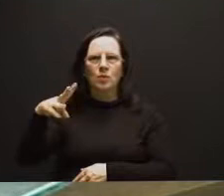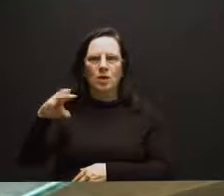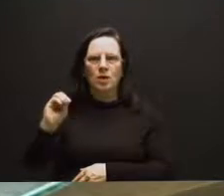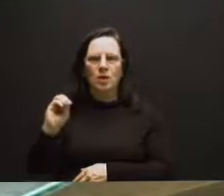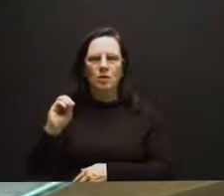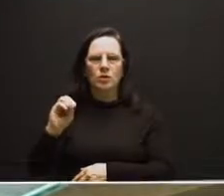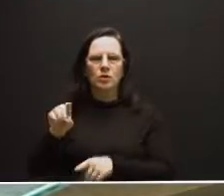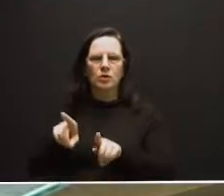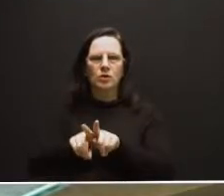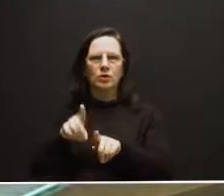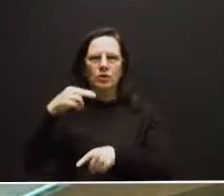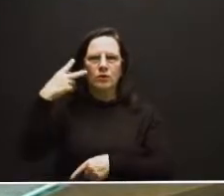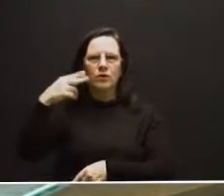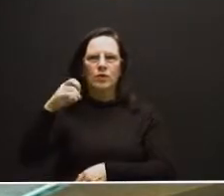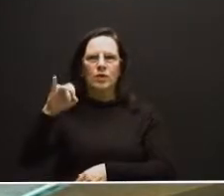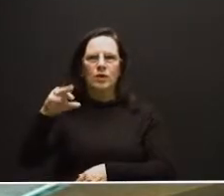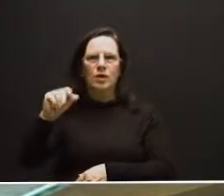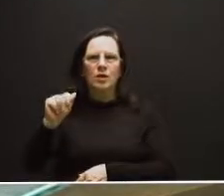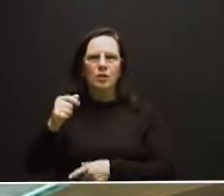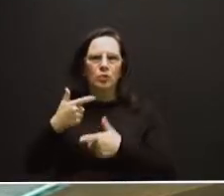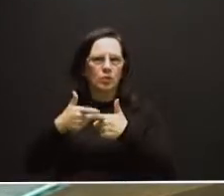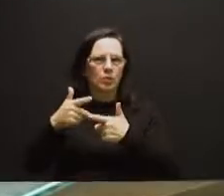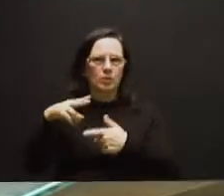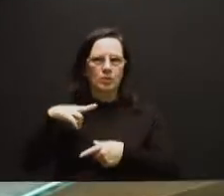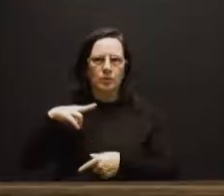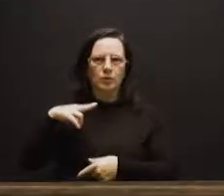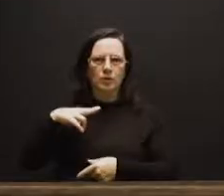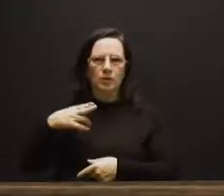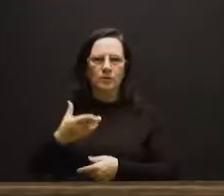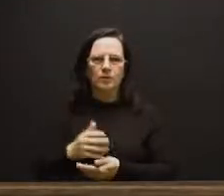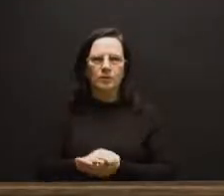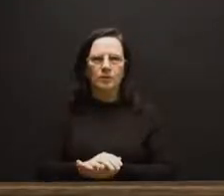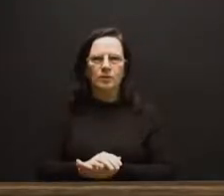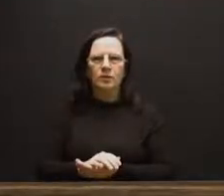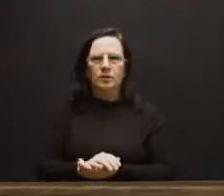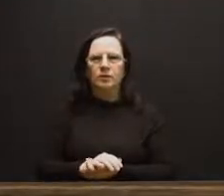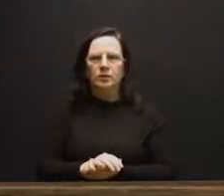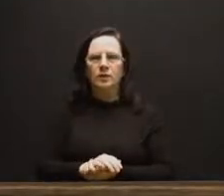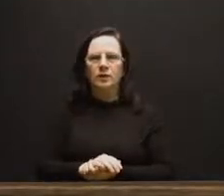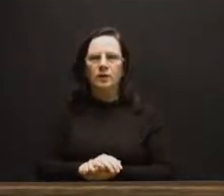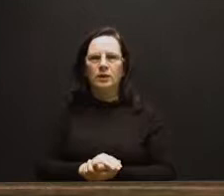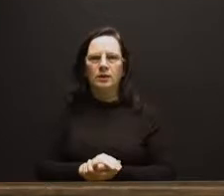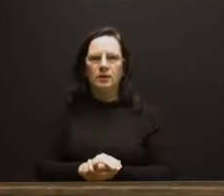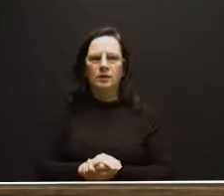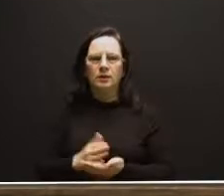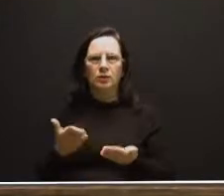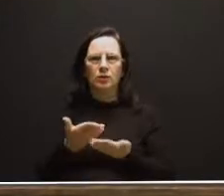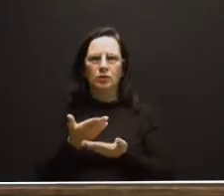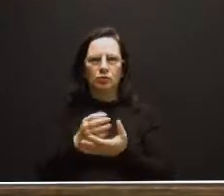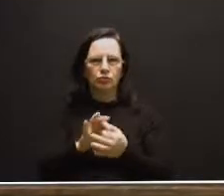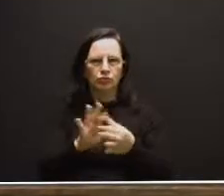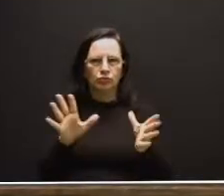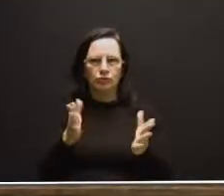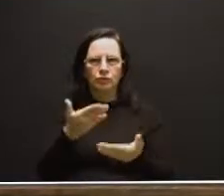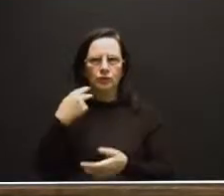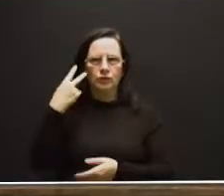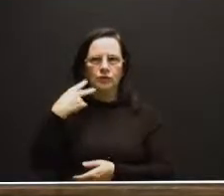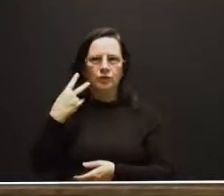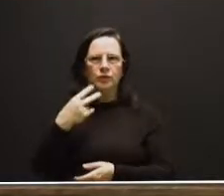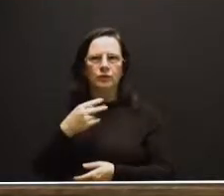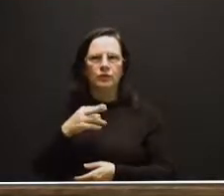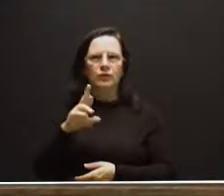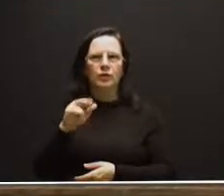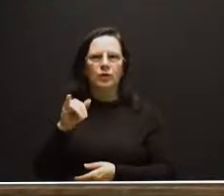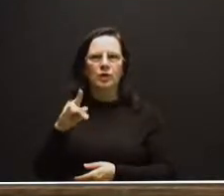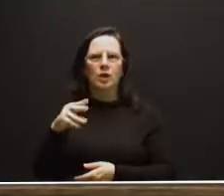e da vereadora érika por motivos particulares justificado as ausências vereadores passamos os pedidos e os vereadores convido o vereador